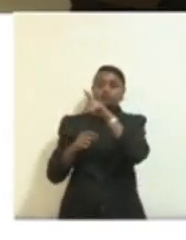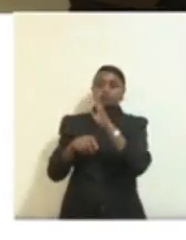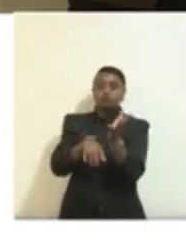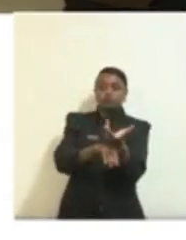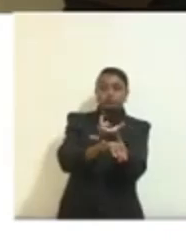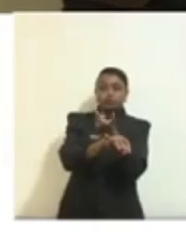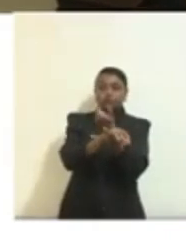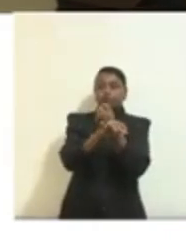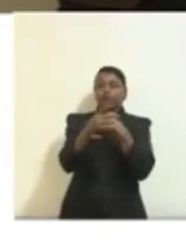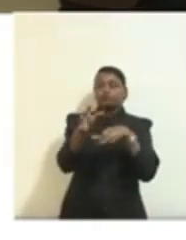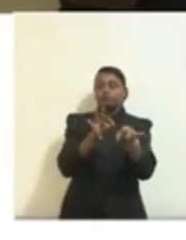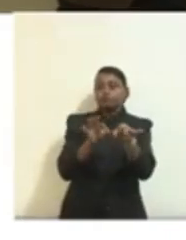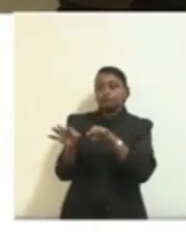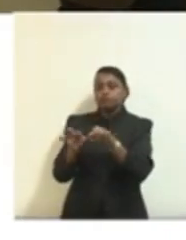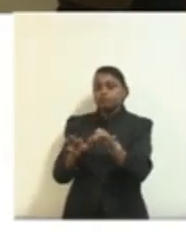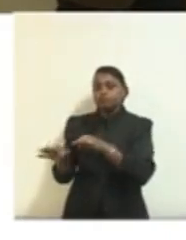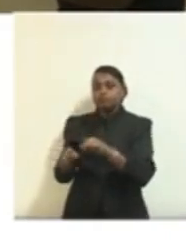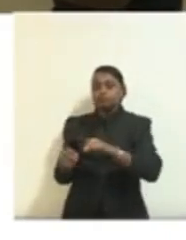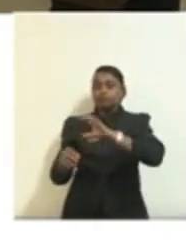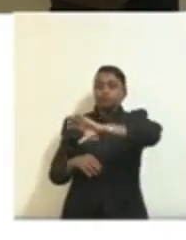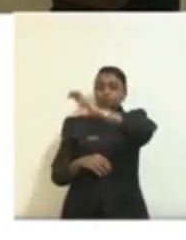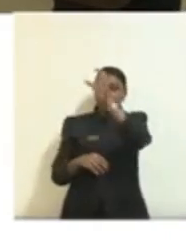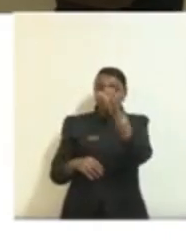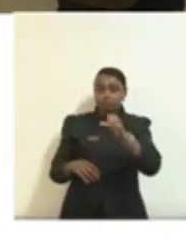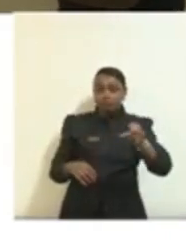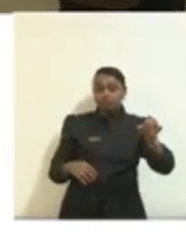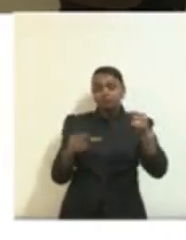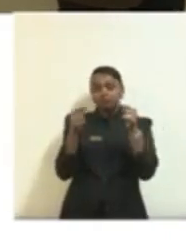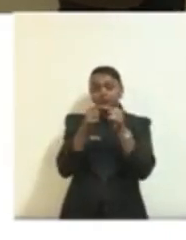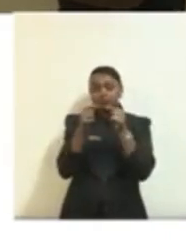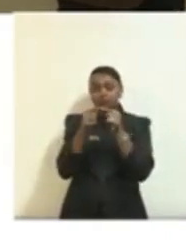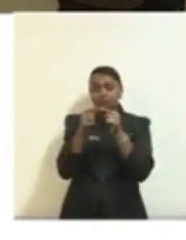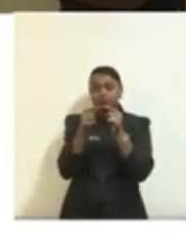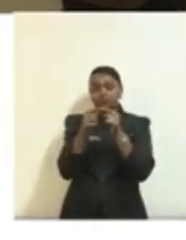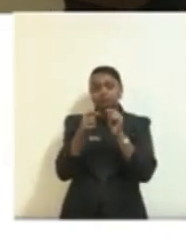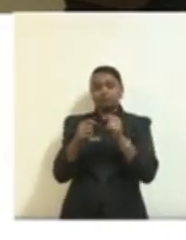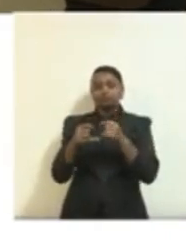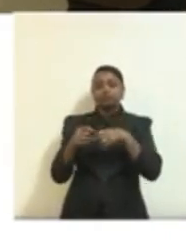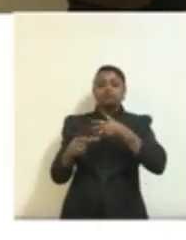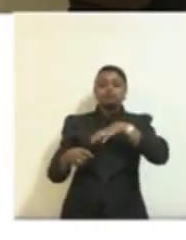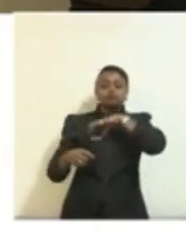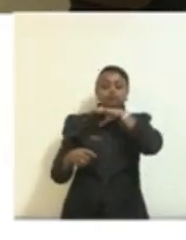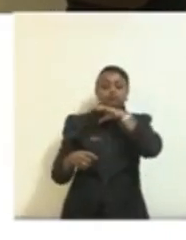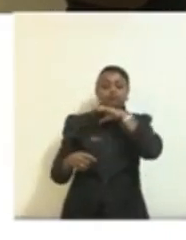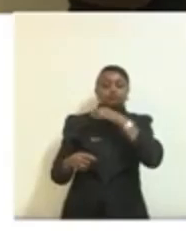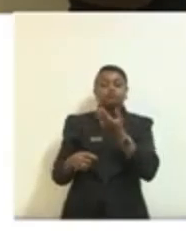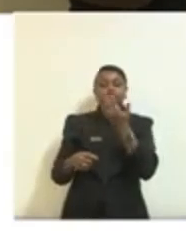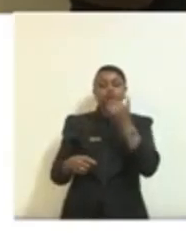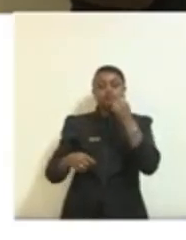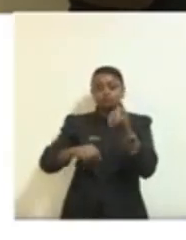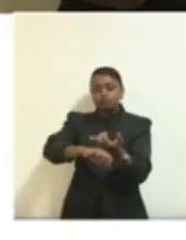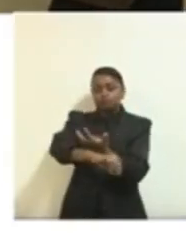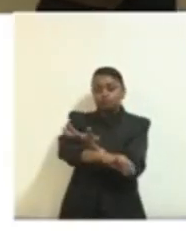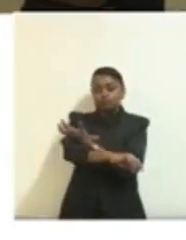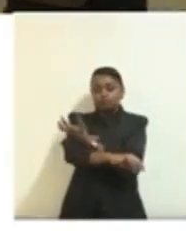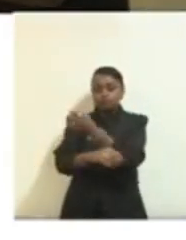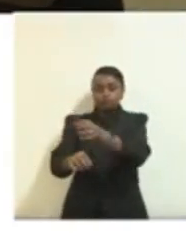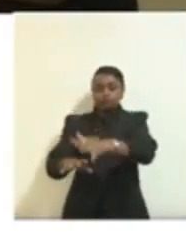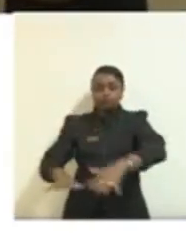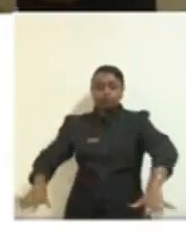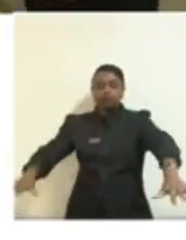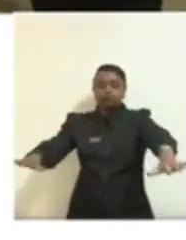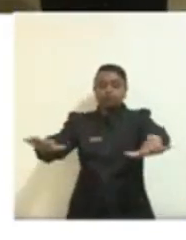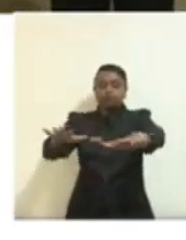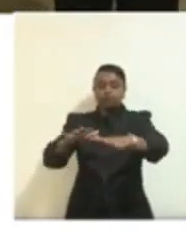pastoril conservam a biodiversidade e melhoram a produtividade, tornando a pecuária sobre campos nativos mais competitiva para evitar a conversão em outros usos que